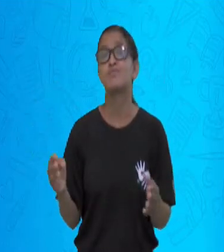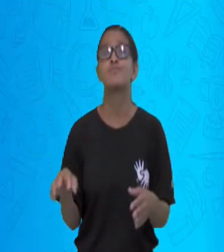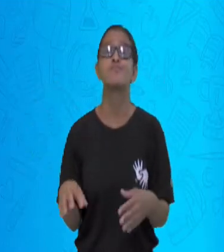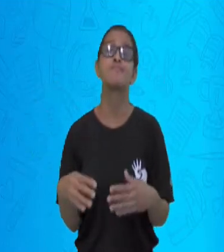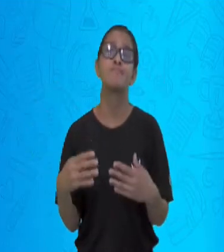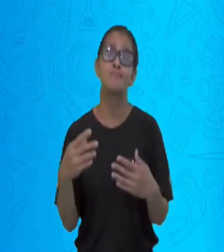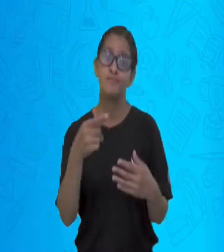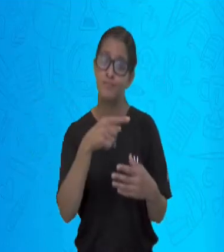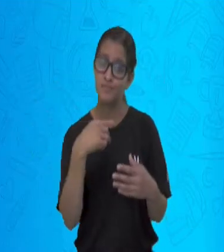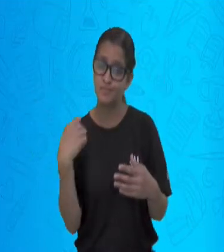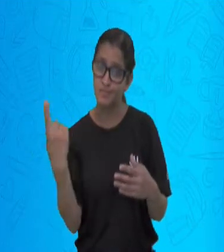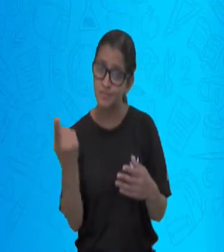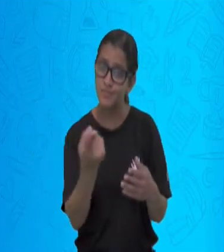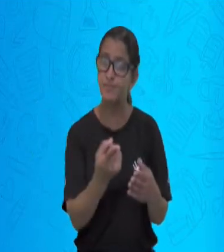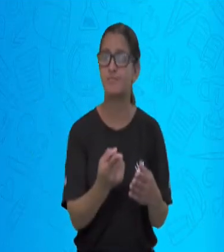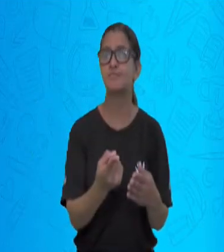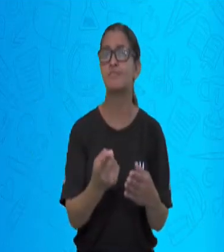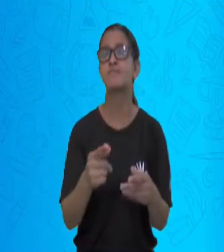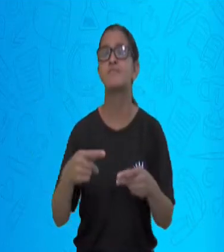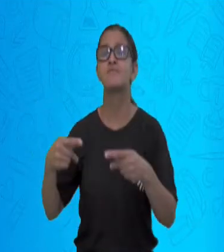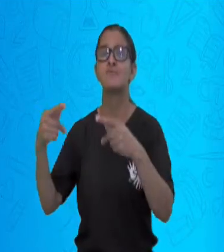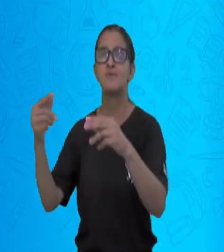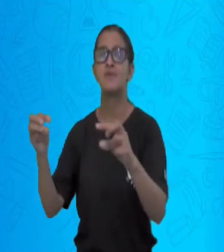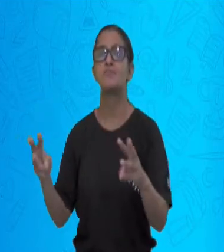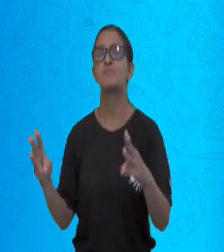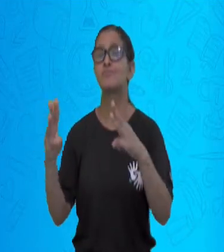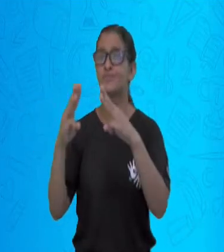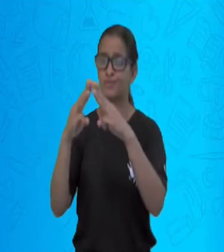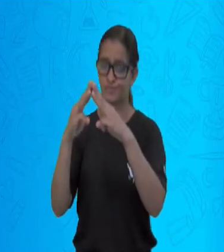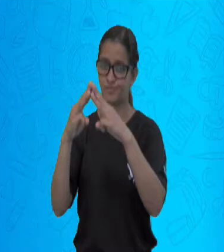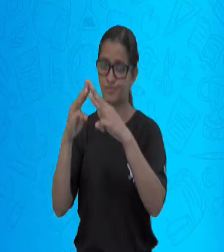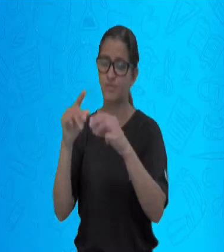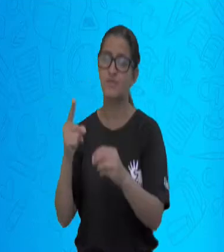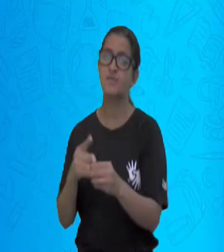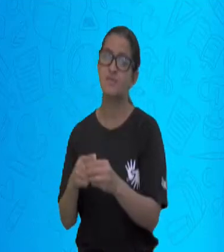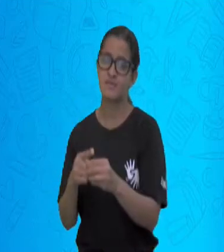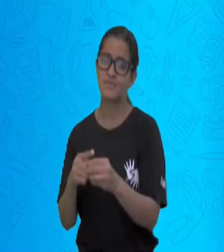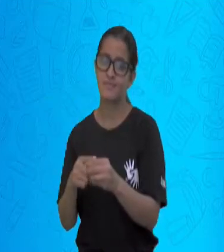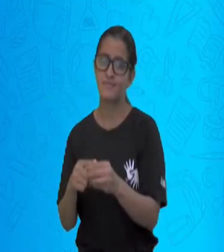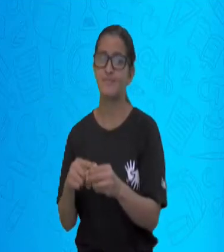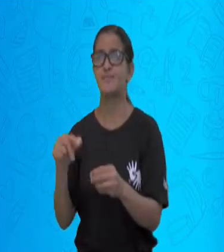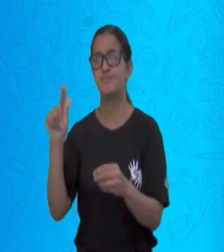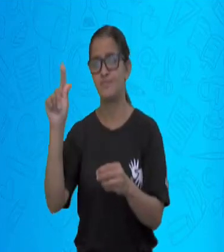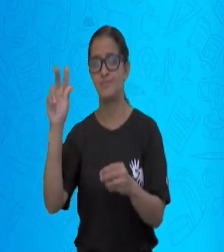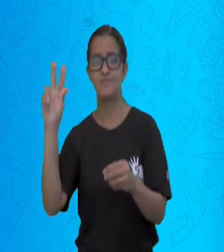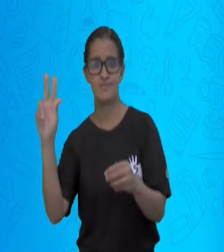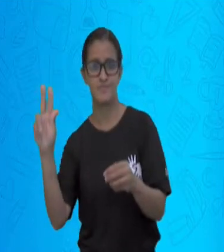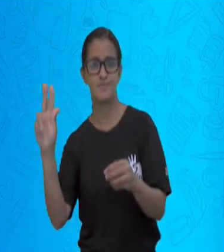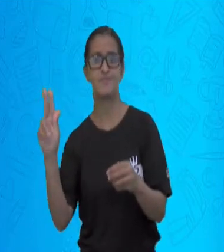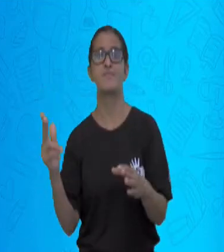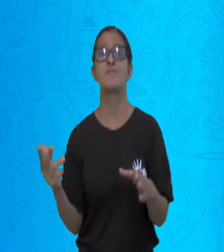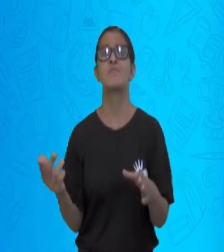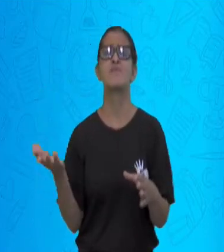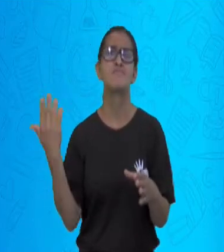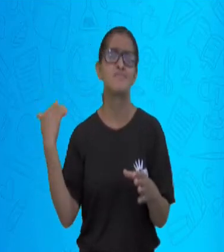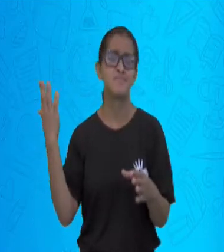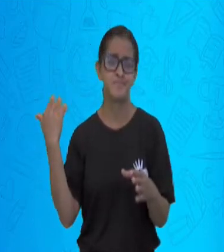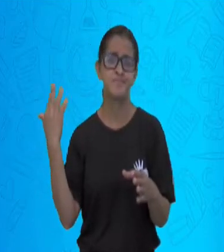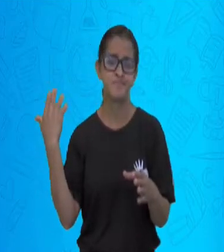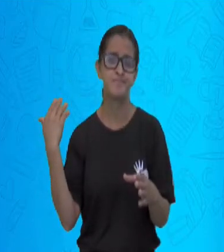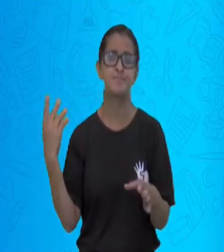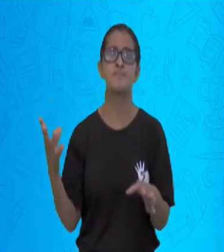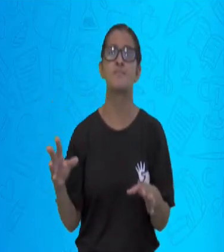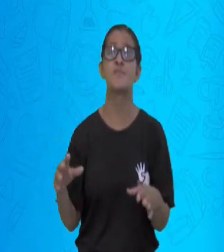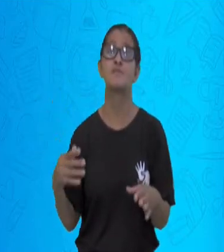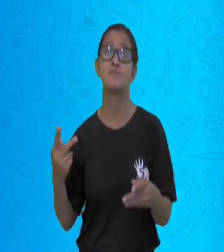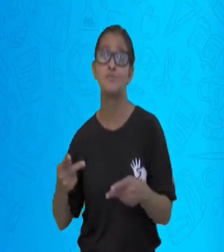Valadares. O ano passado eu tive a oportunidade de conhecer o museu com a minha turma, que era do 4º ano. Foi um projeto junto